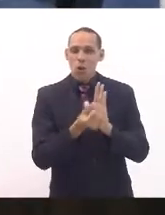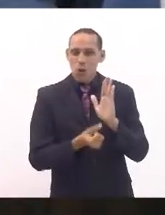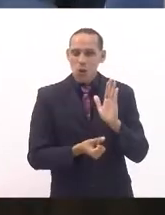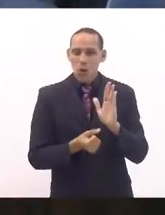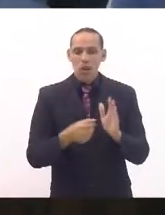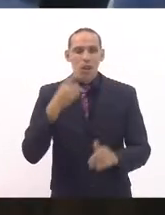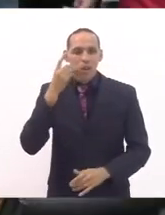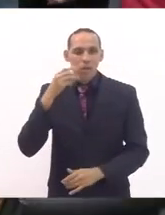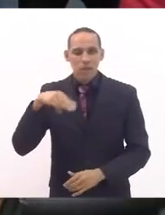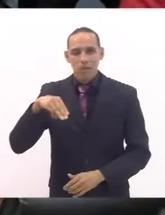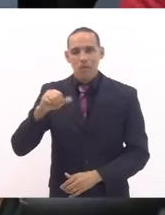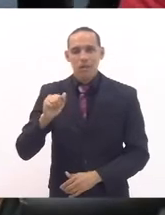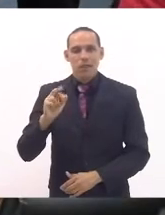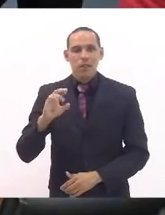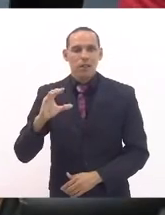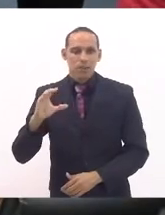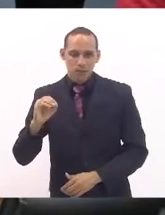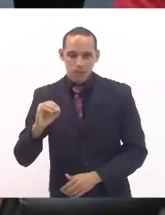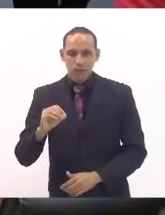Canella.